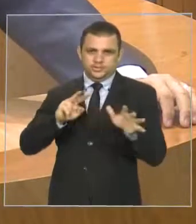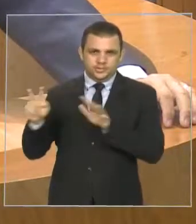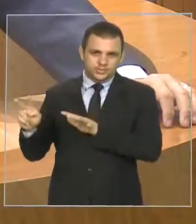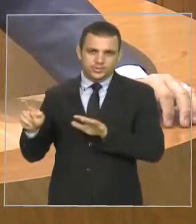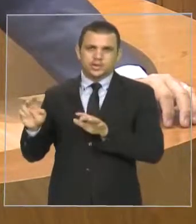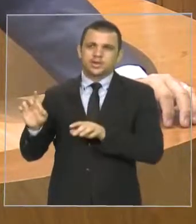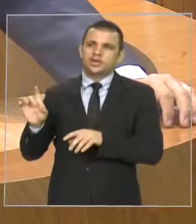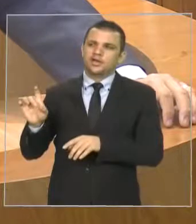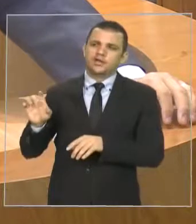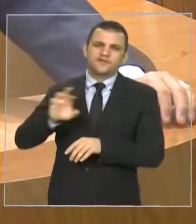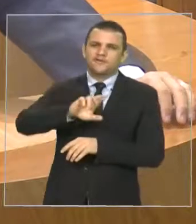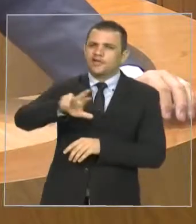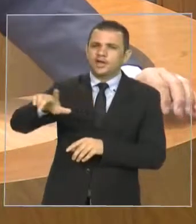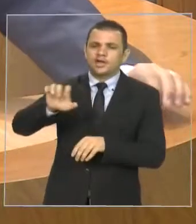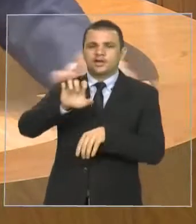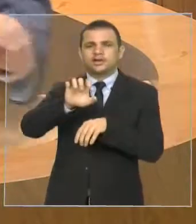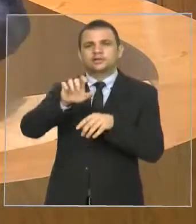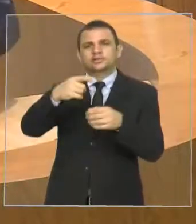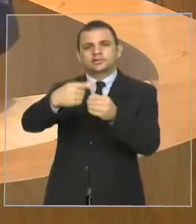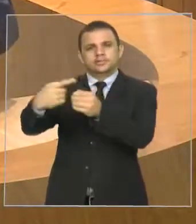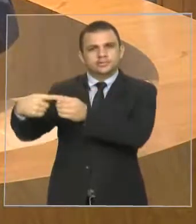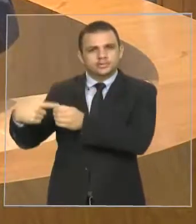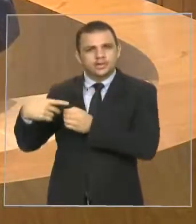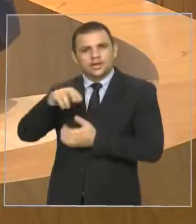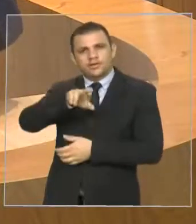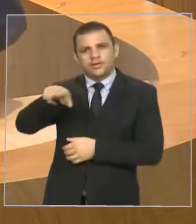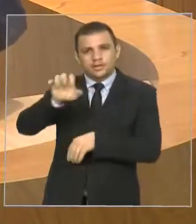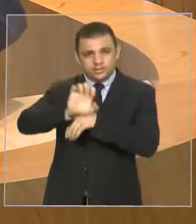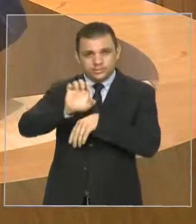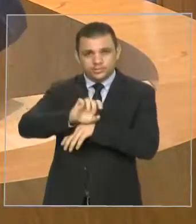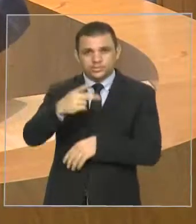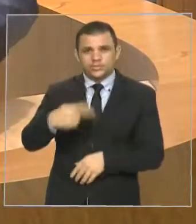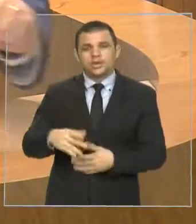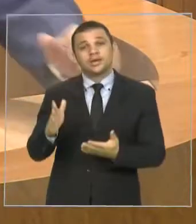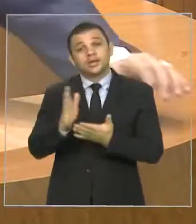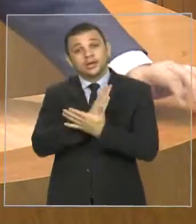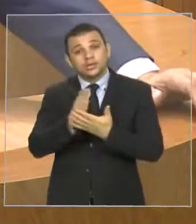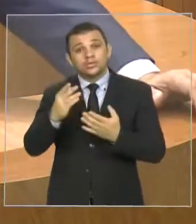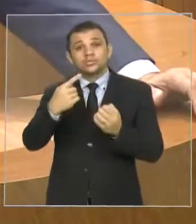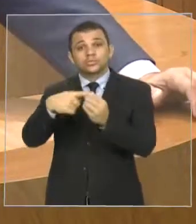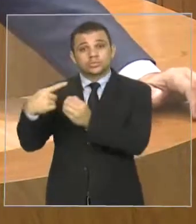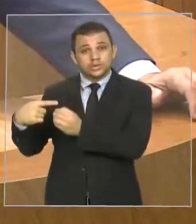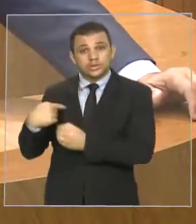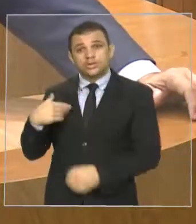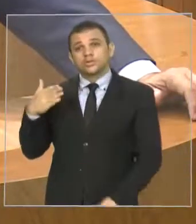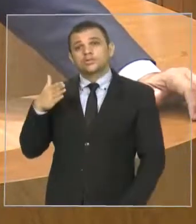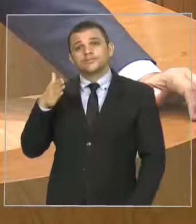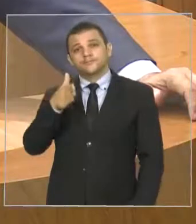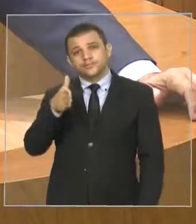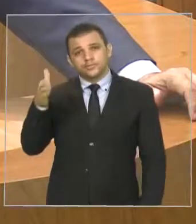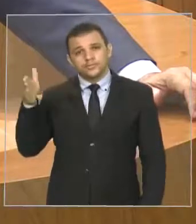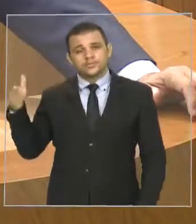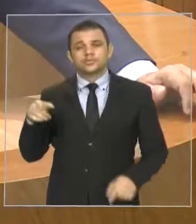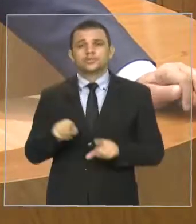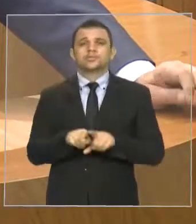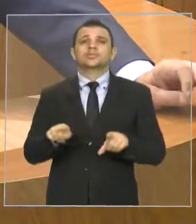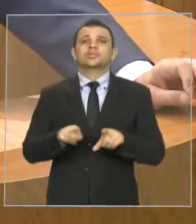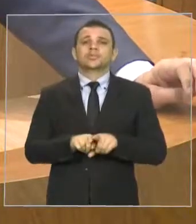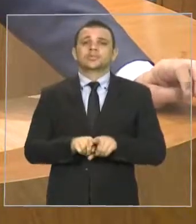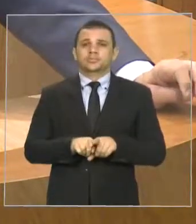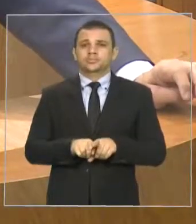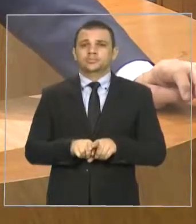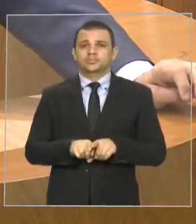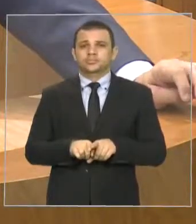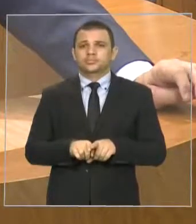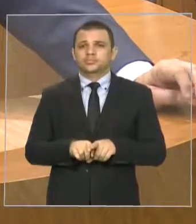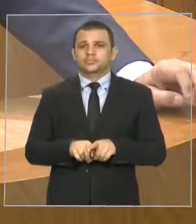maranhão e cunha alguma das cidades eu participei indo a junto com a